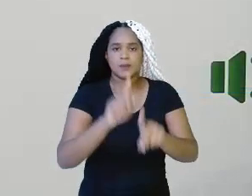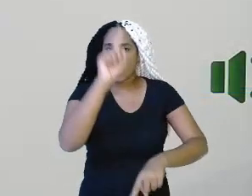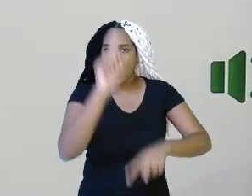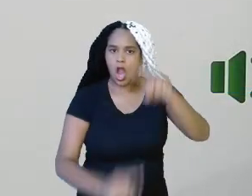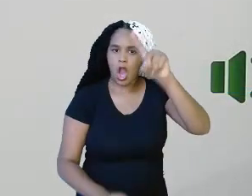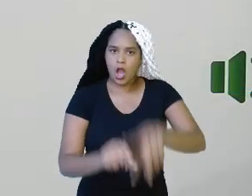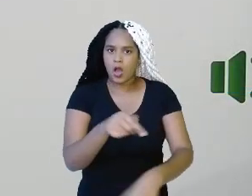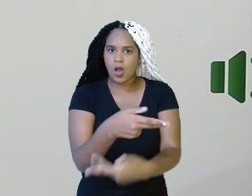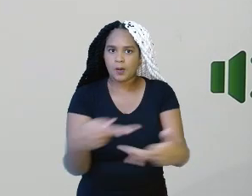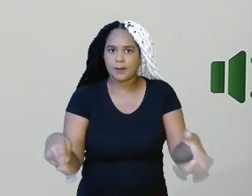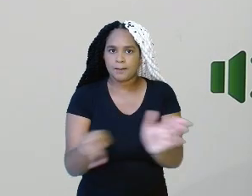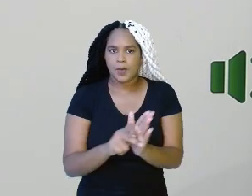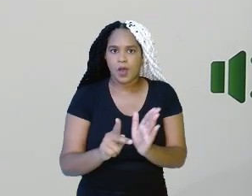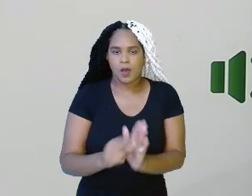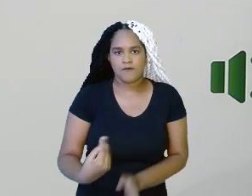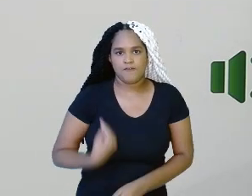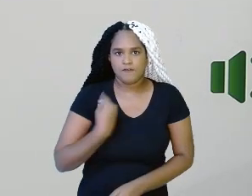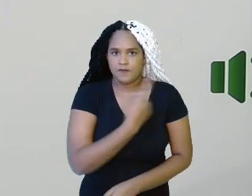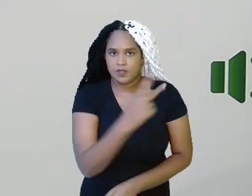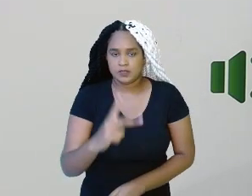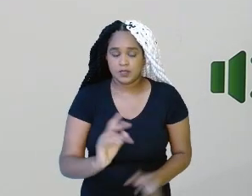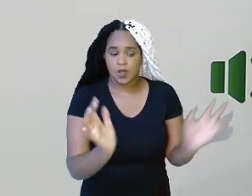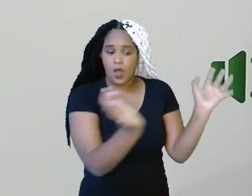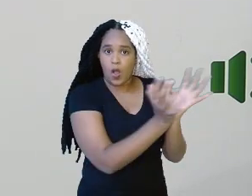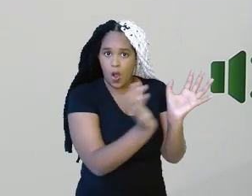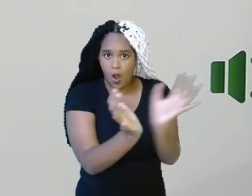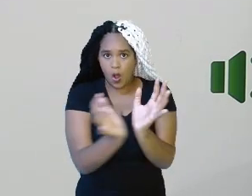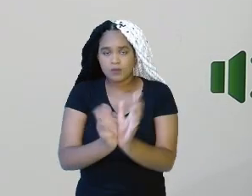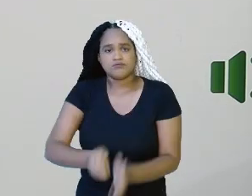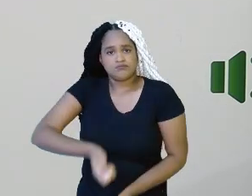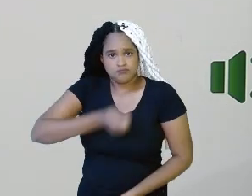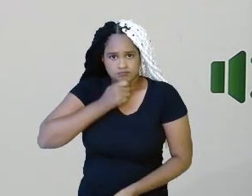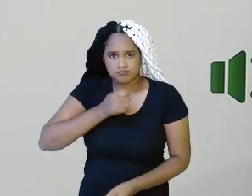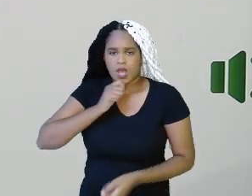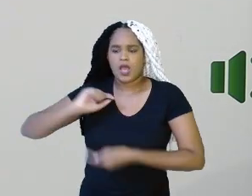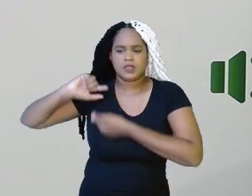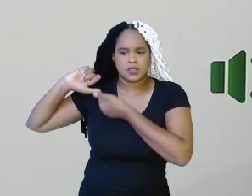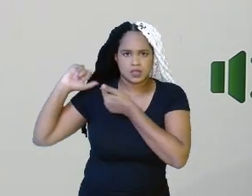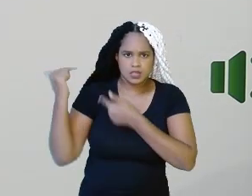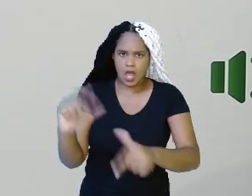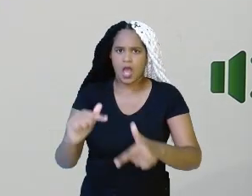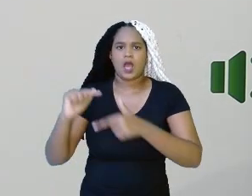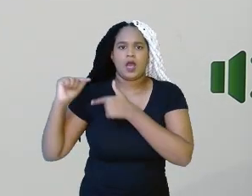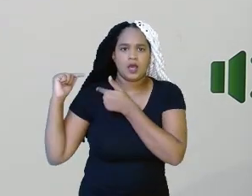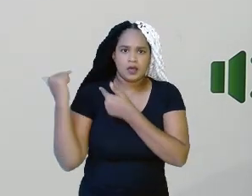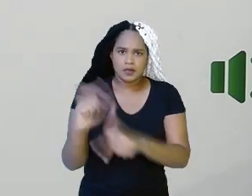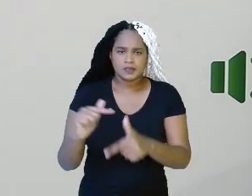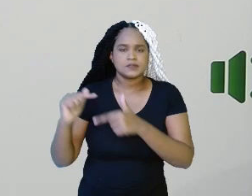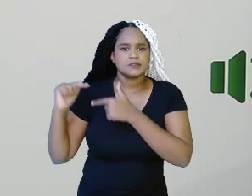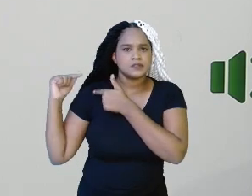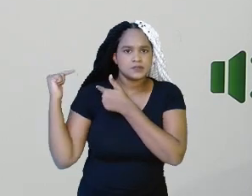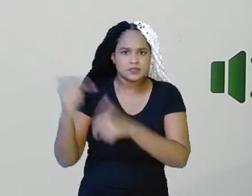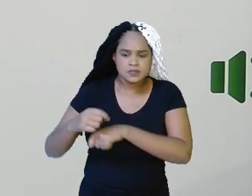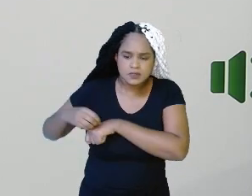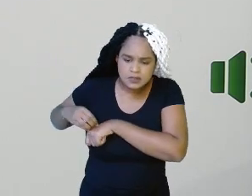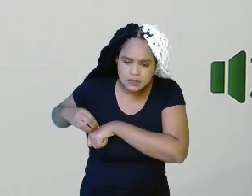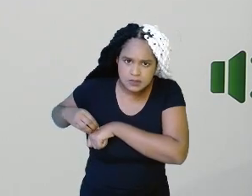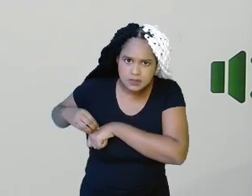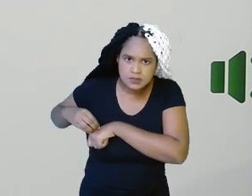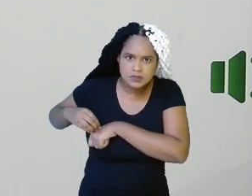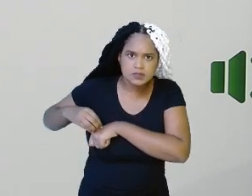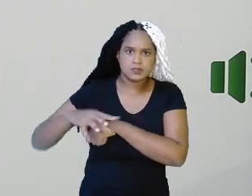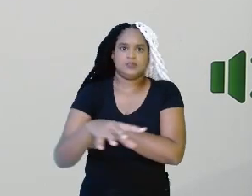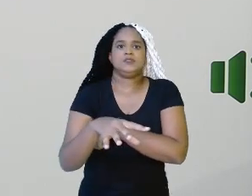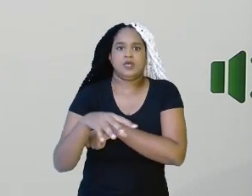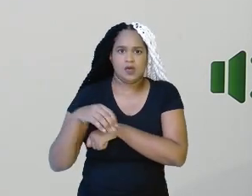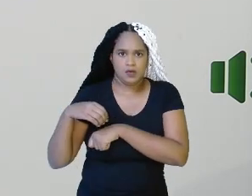Olha, muitas tribos, elas ainda, como eu falei antes, elas mantêm muito acesas a questão mantém